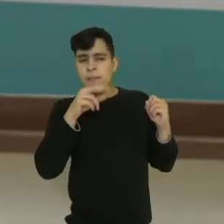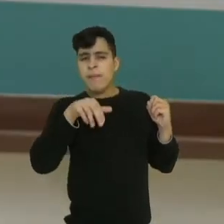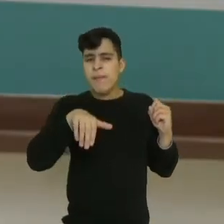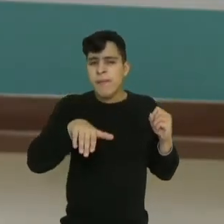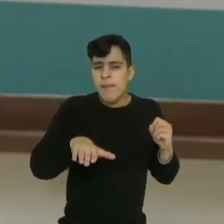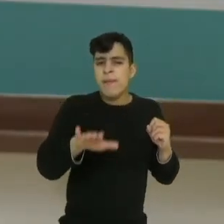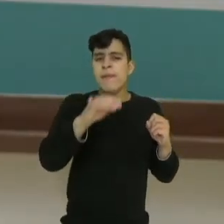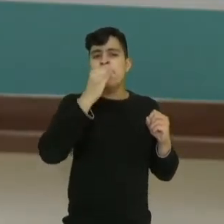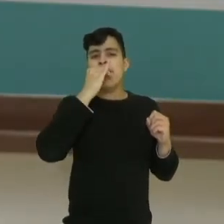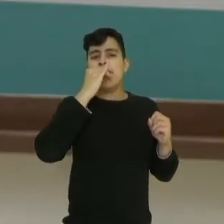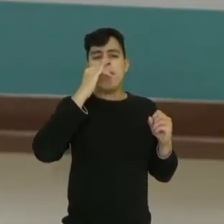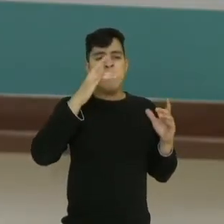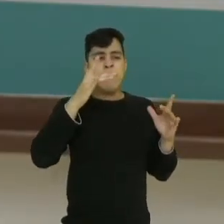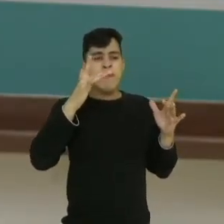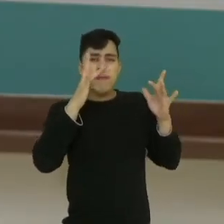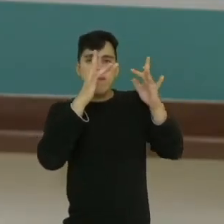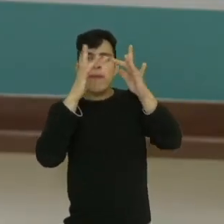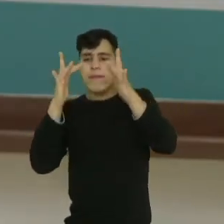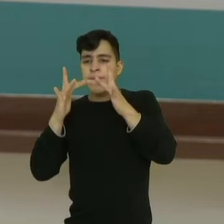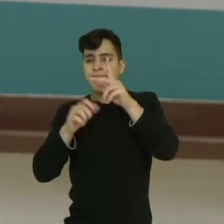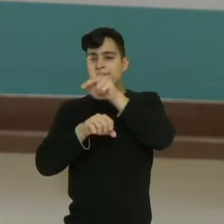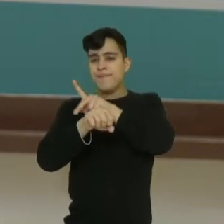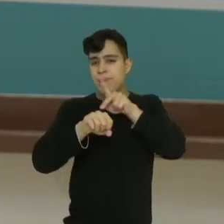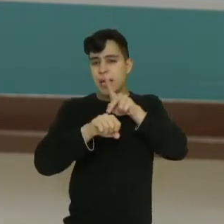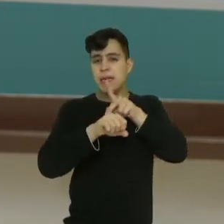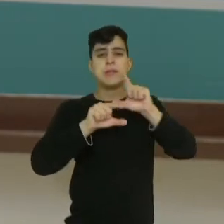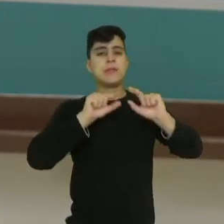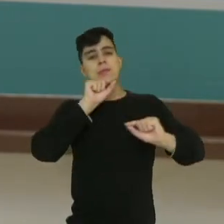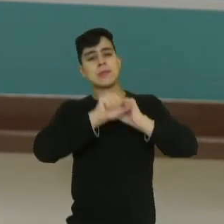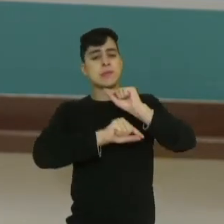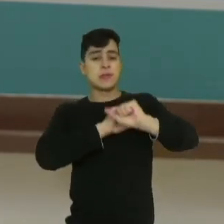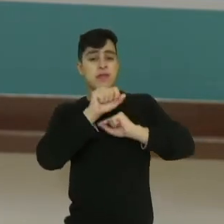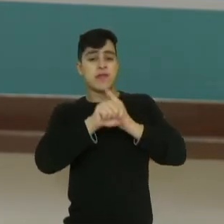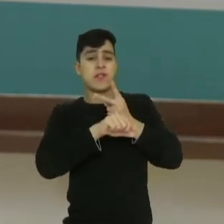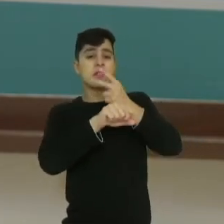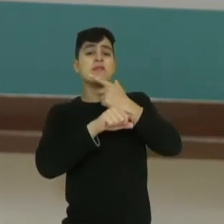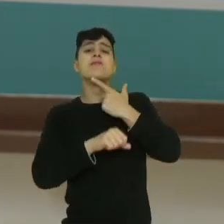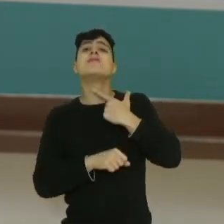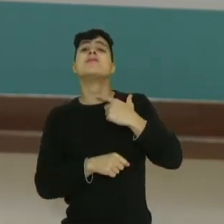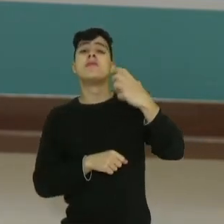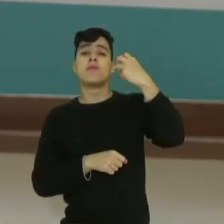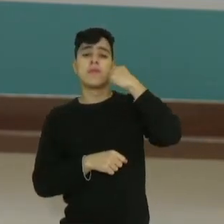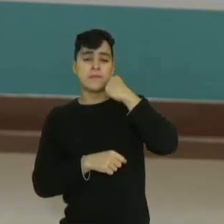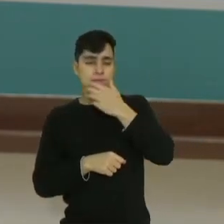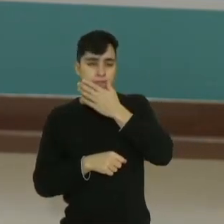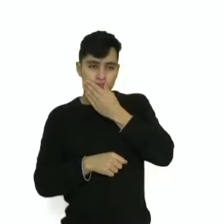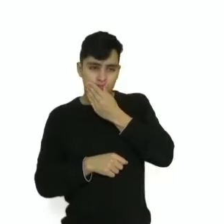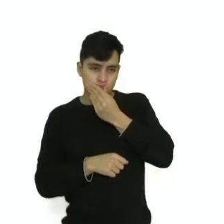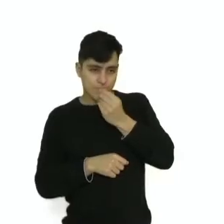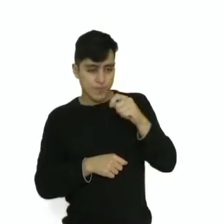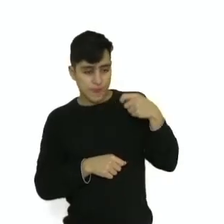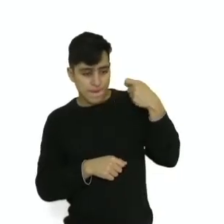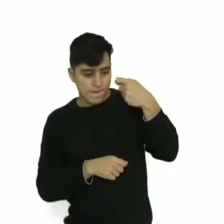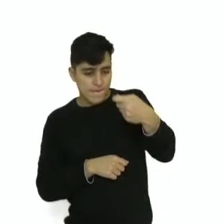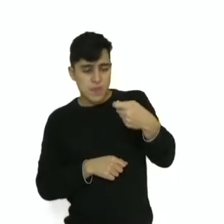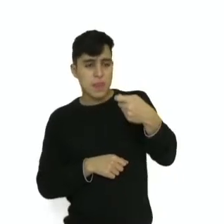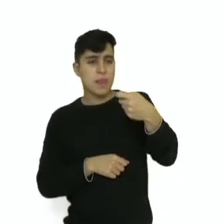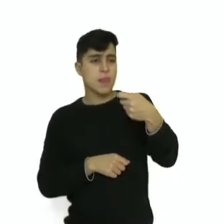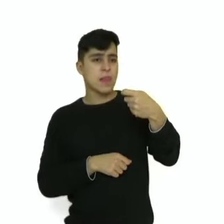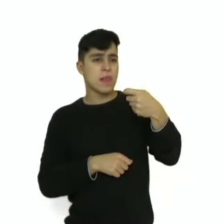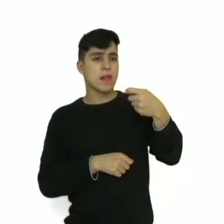em termos globais. E esse trânsito maior é em busca do lucro. Então, nós vamos observar as chamadas